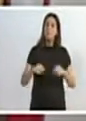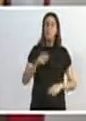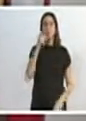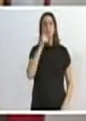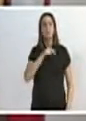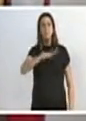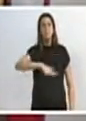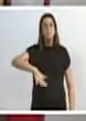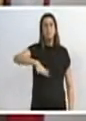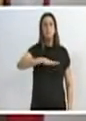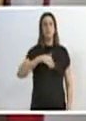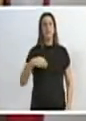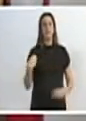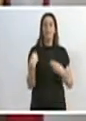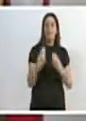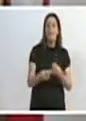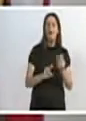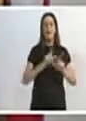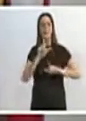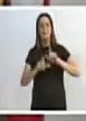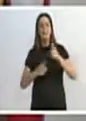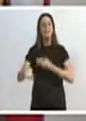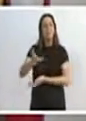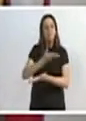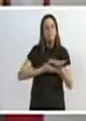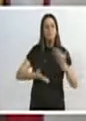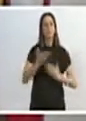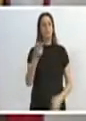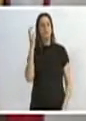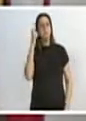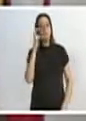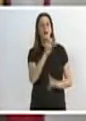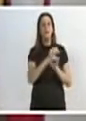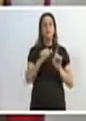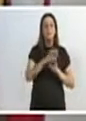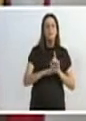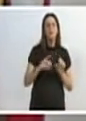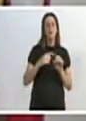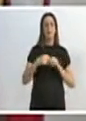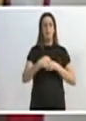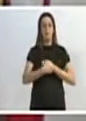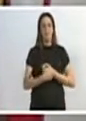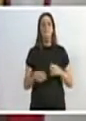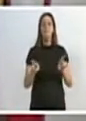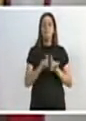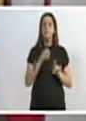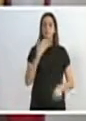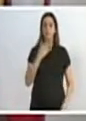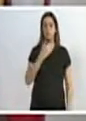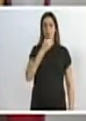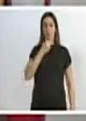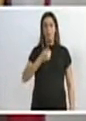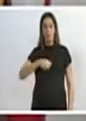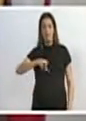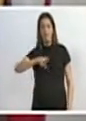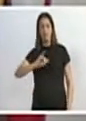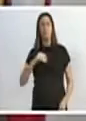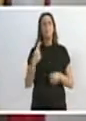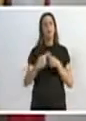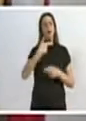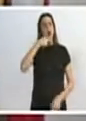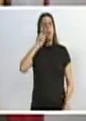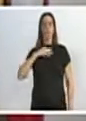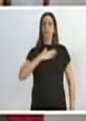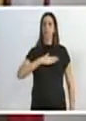áreas de lazer, de interação social, cultural em nossa cidade. Quero pedir também para o Ari, tem algumas fotos, ontem tive a satisfação, o